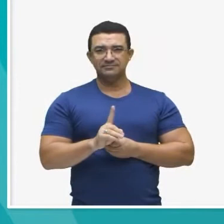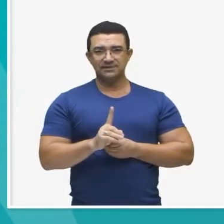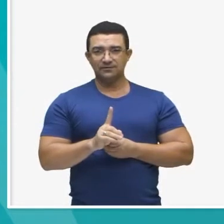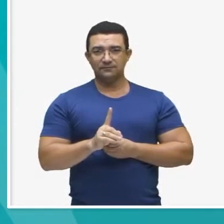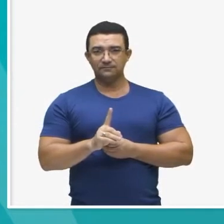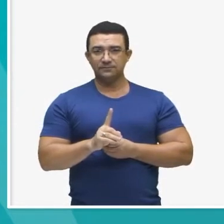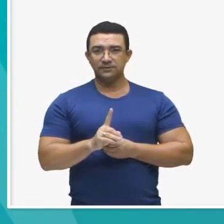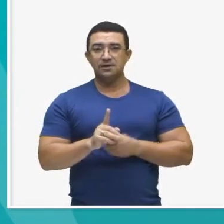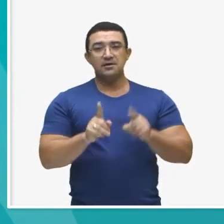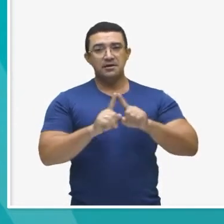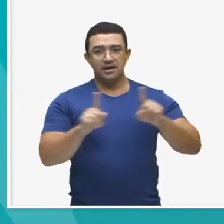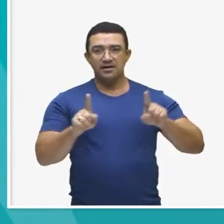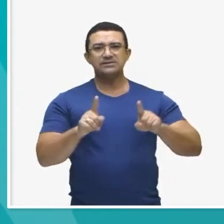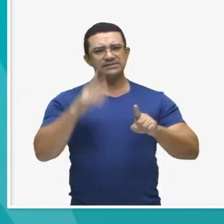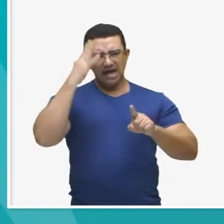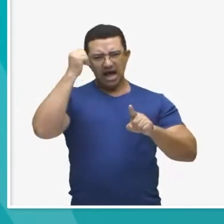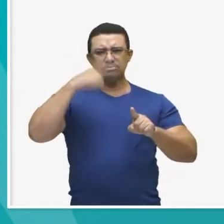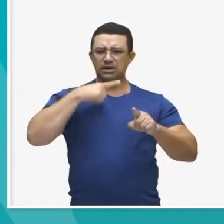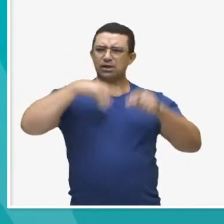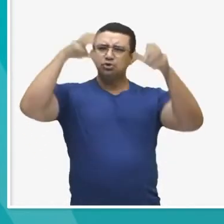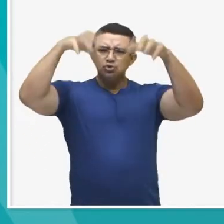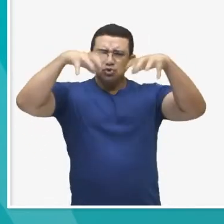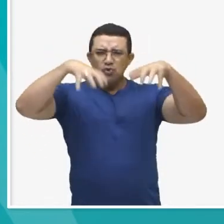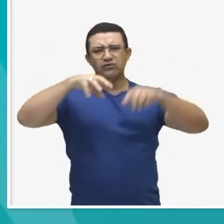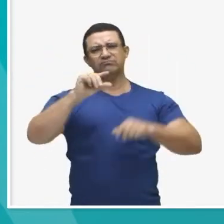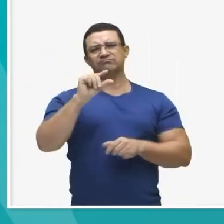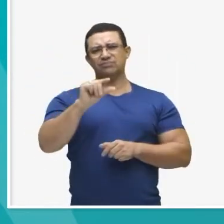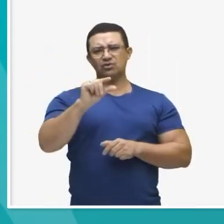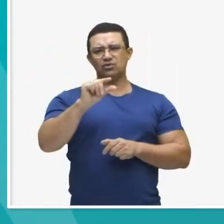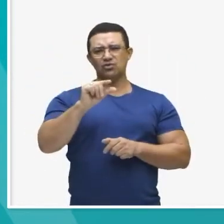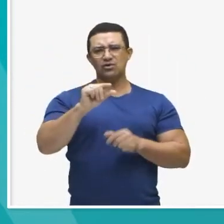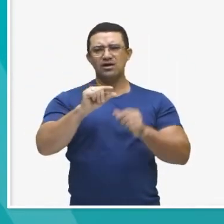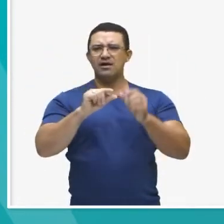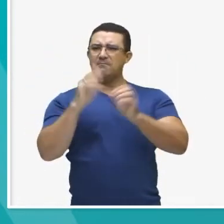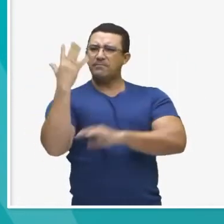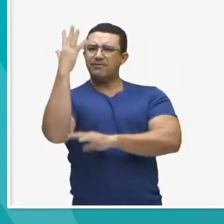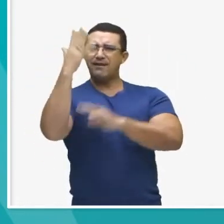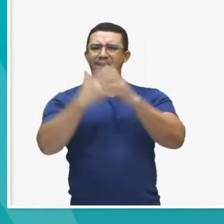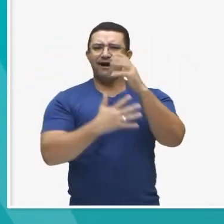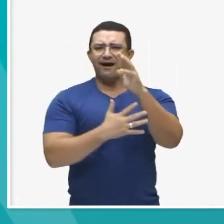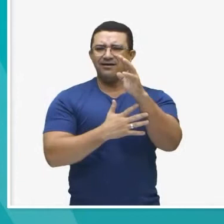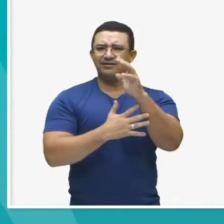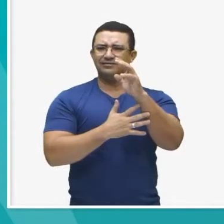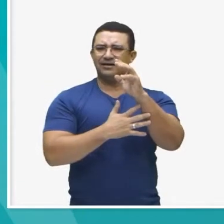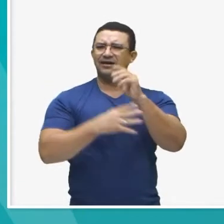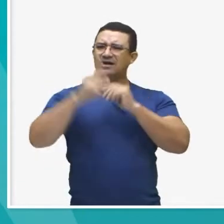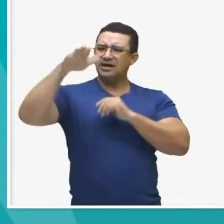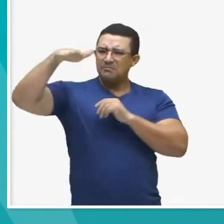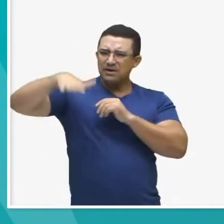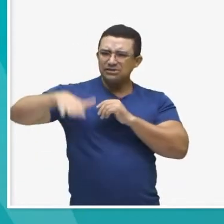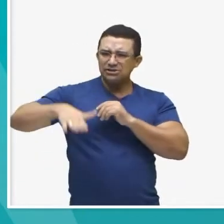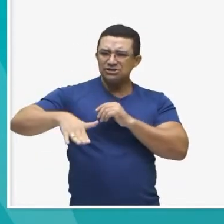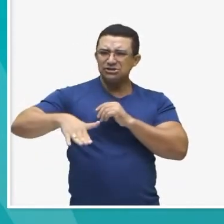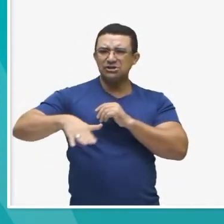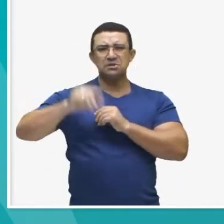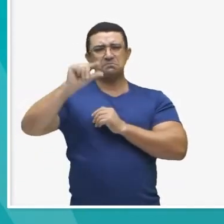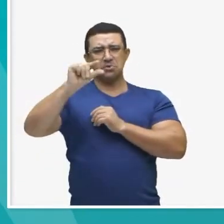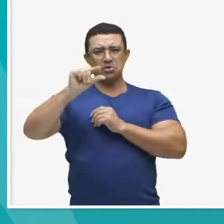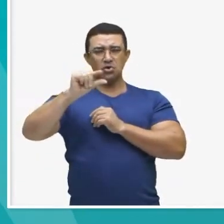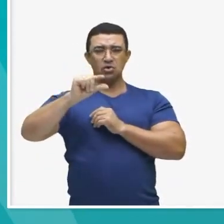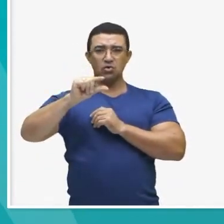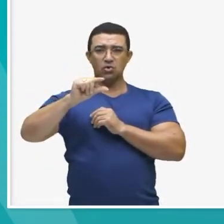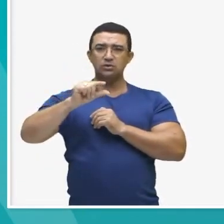há pouca chuva, a vegetação, né? É uma vegetação da caatinga, a gente tem esse solo que é